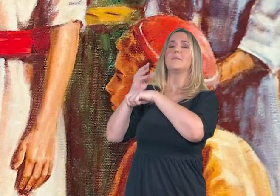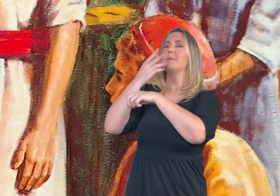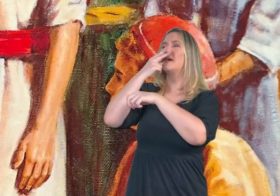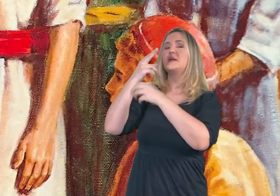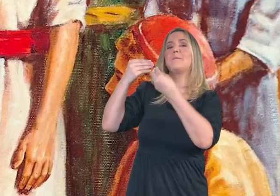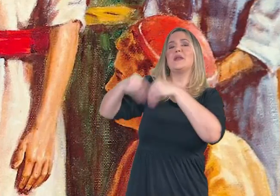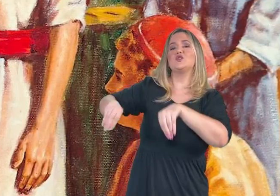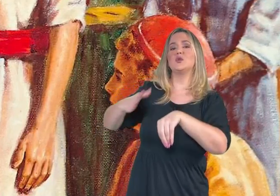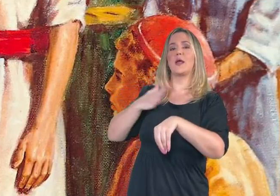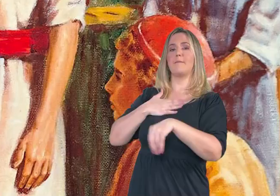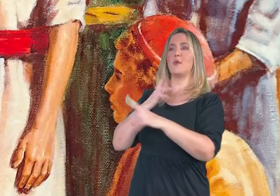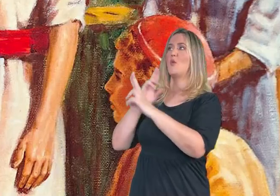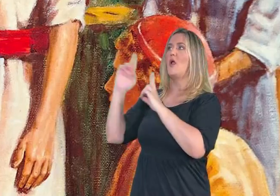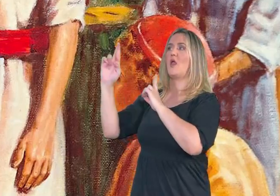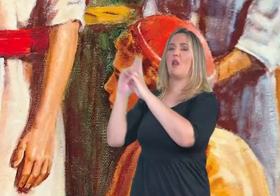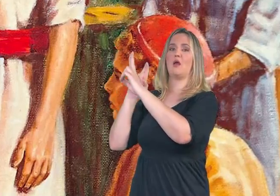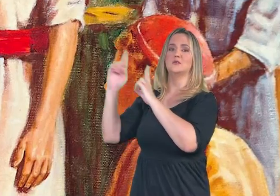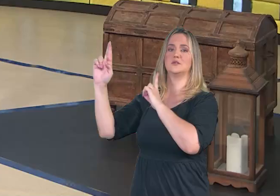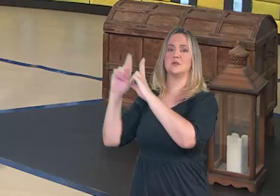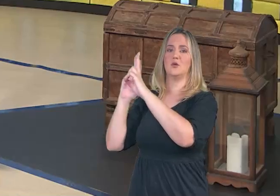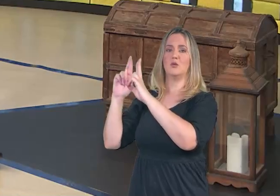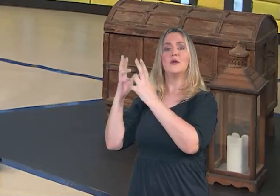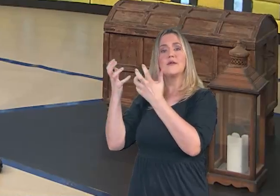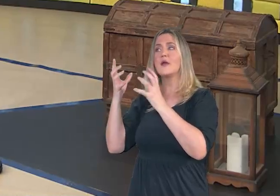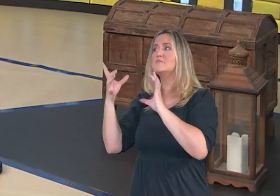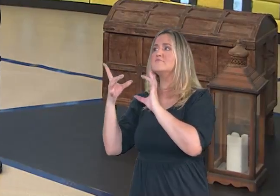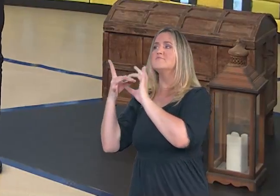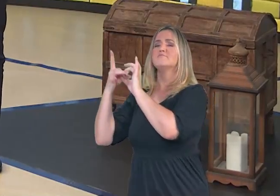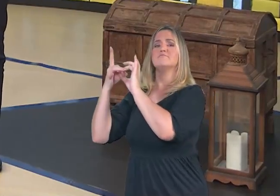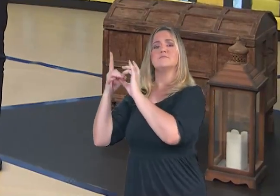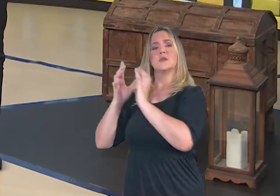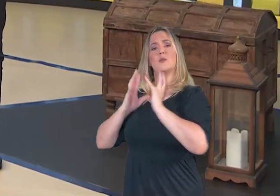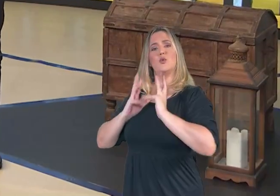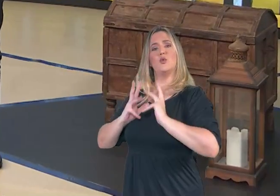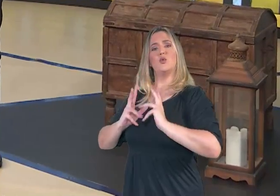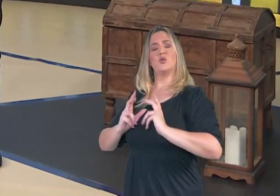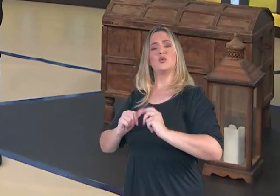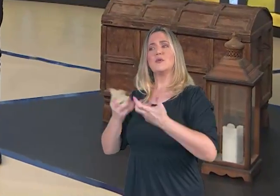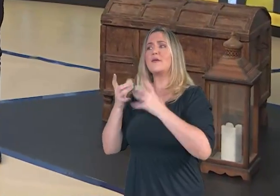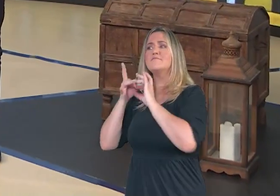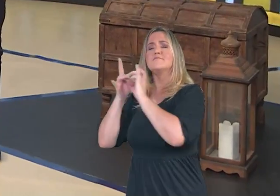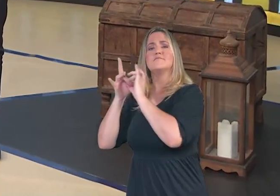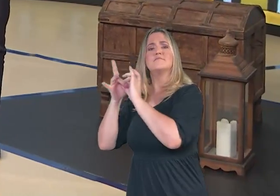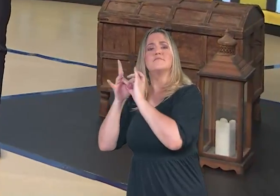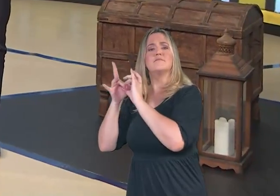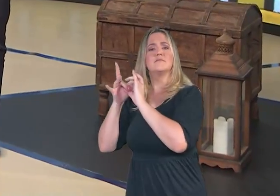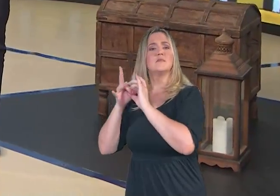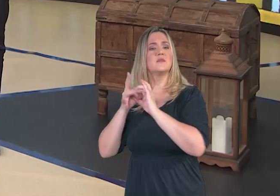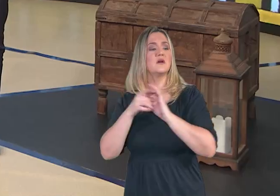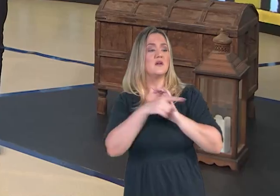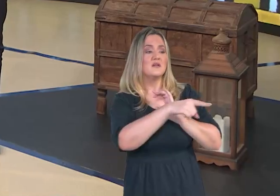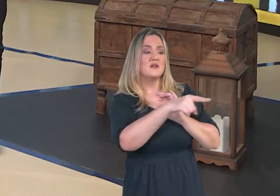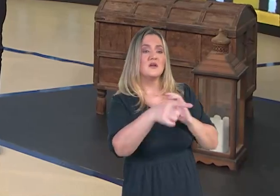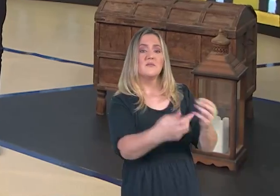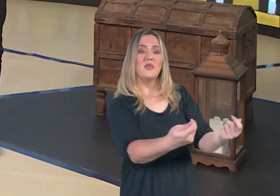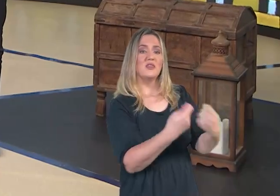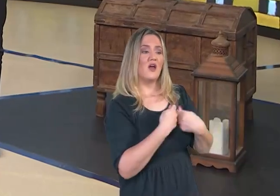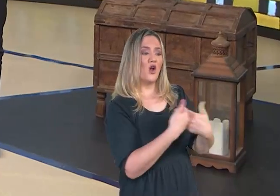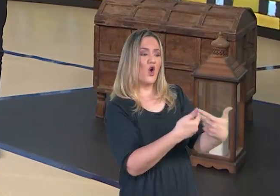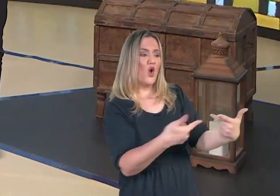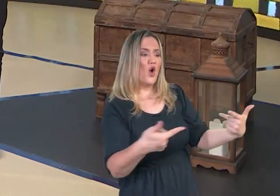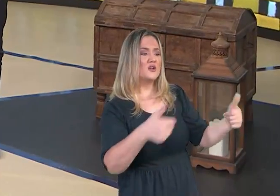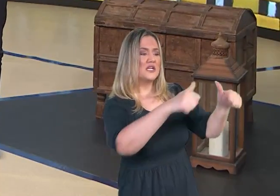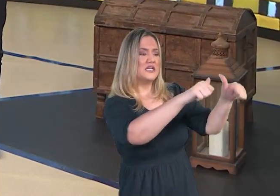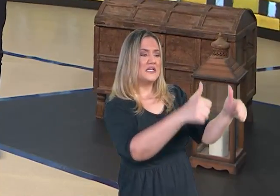Deus ao aceitar as determinações do rei. Veja, o rei não estava apenas lhes dando uma ordem contrária à lei de Deus, não.